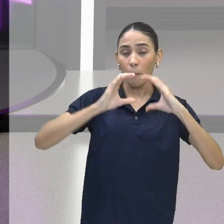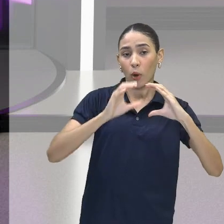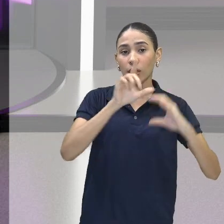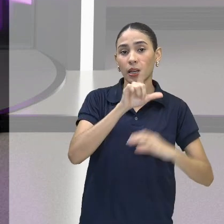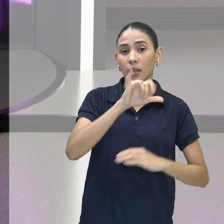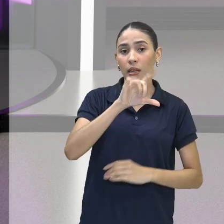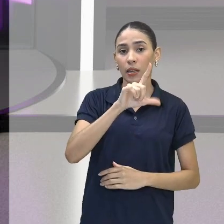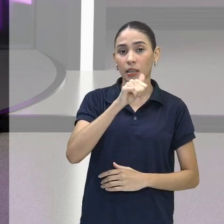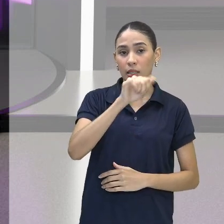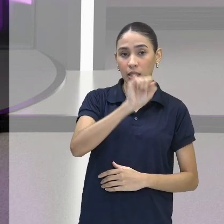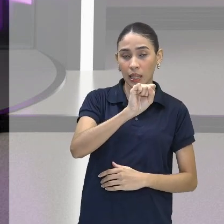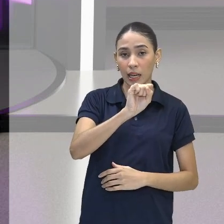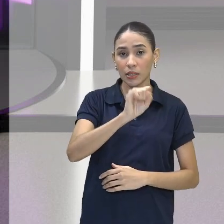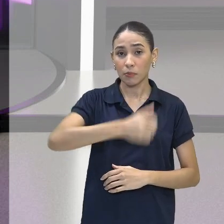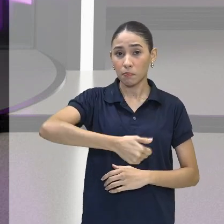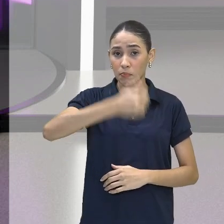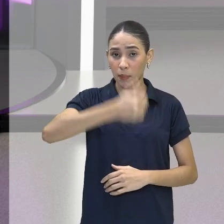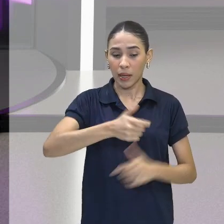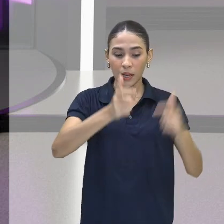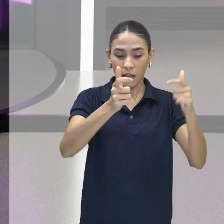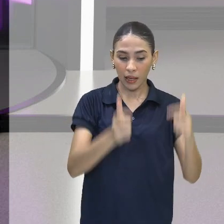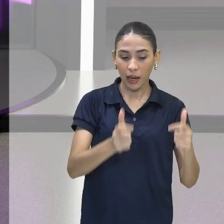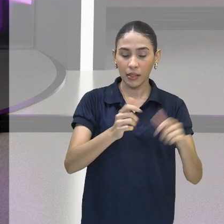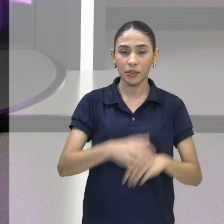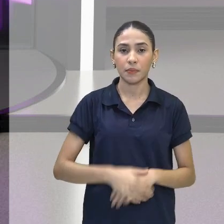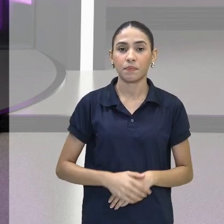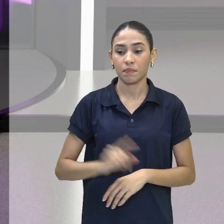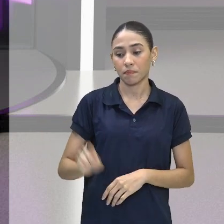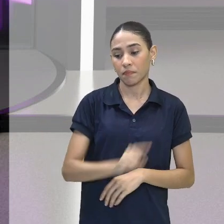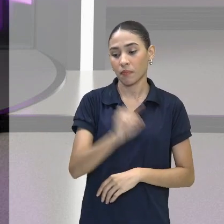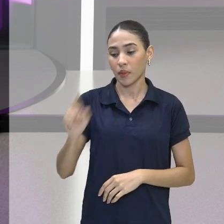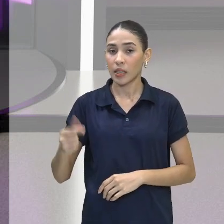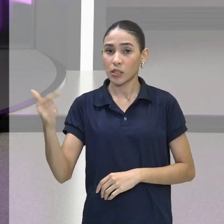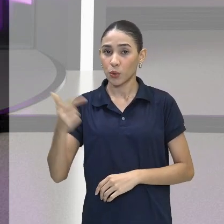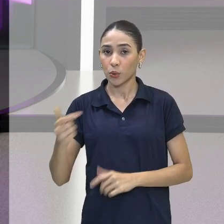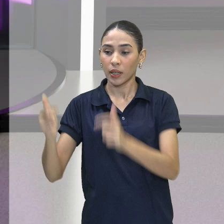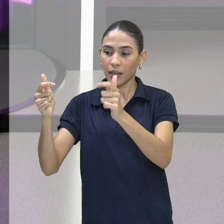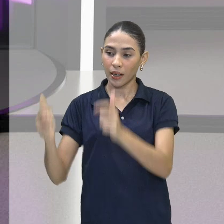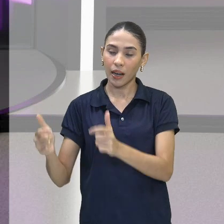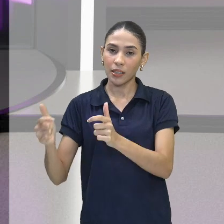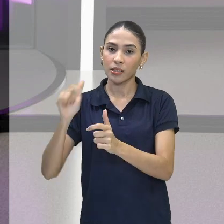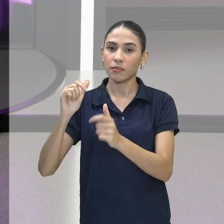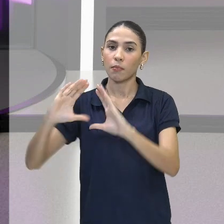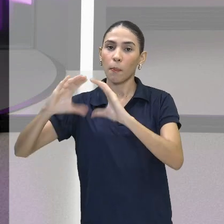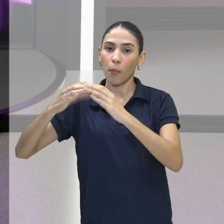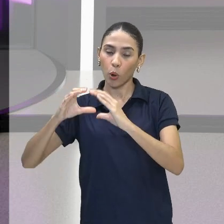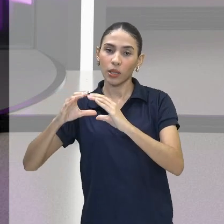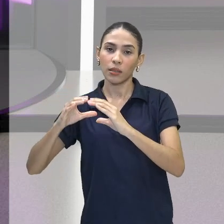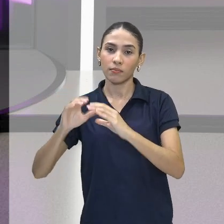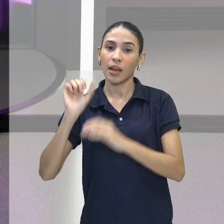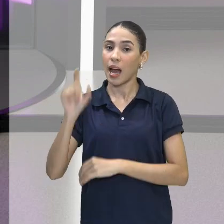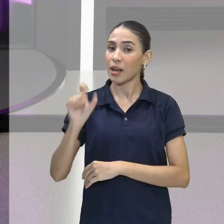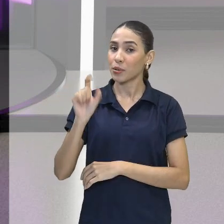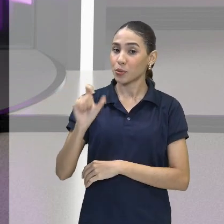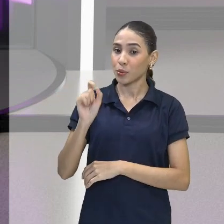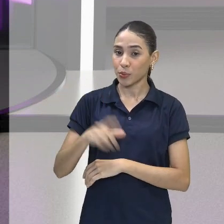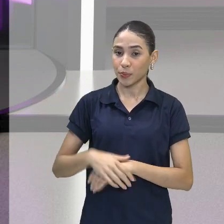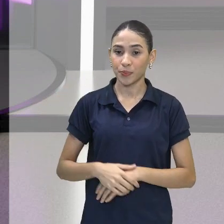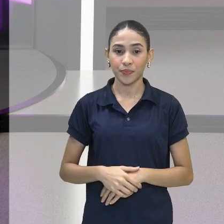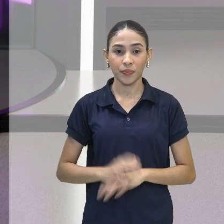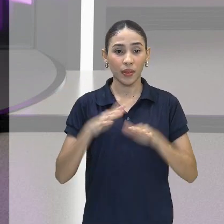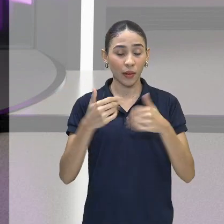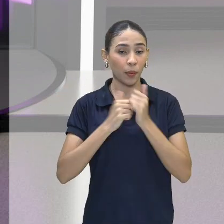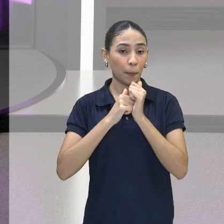lilás na primeira caixa e na segunda caixa a bola deverá ser azul. Então acompanhe